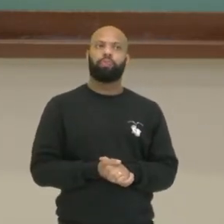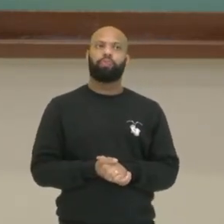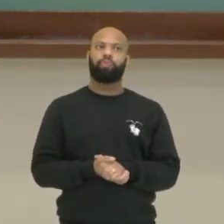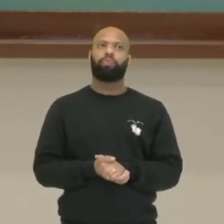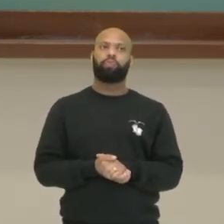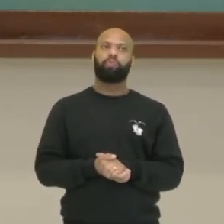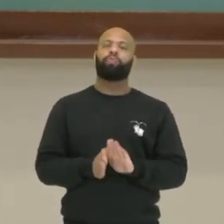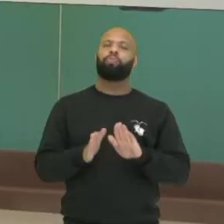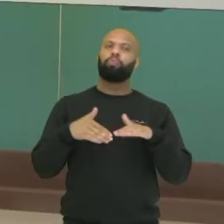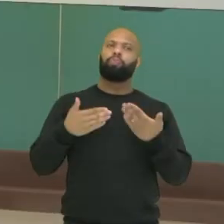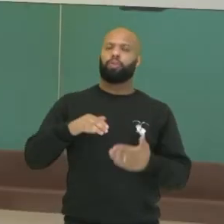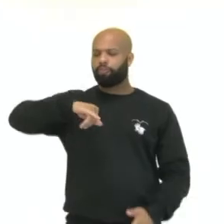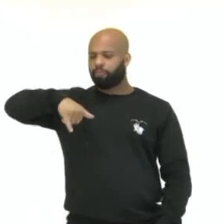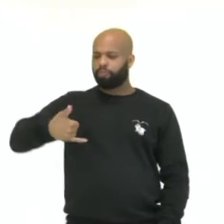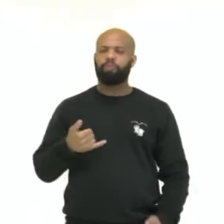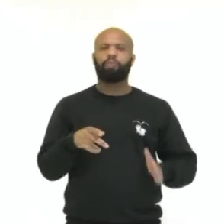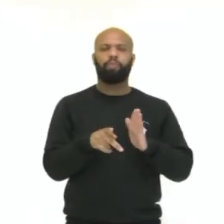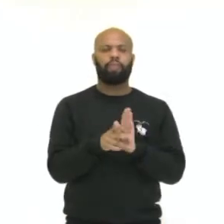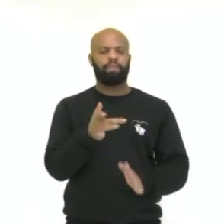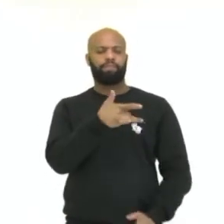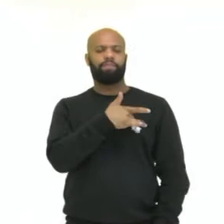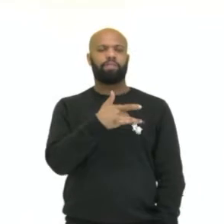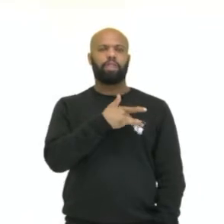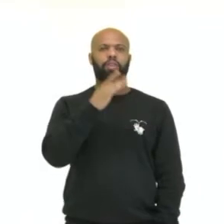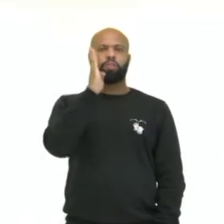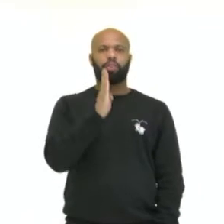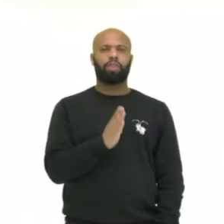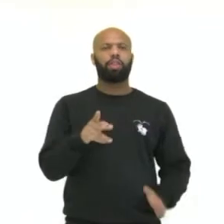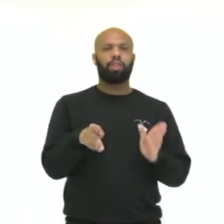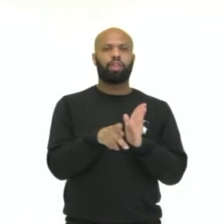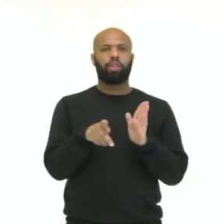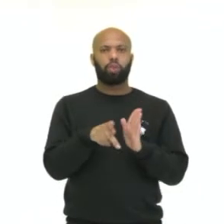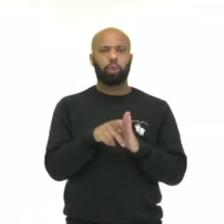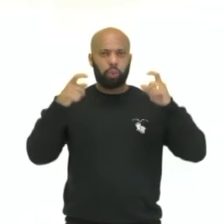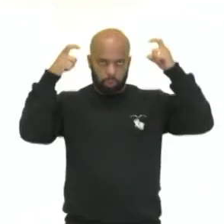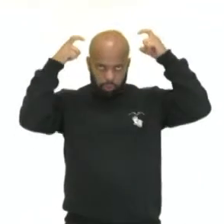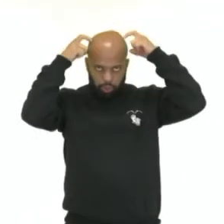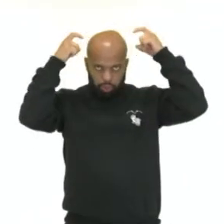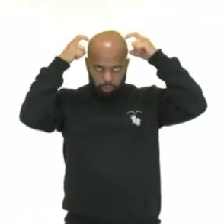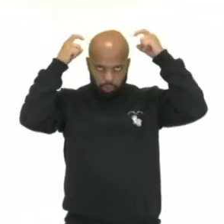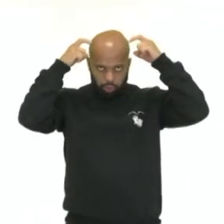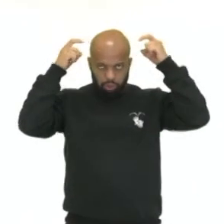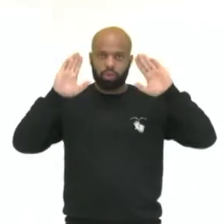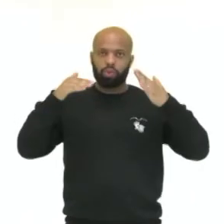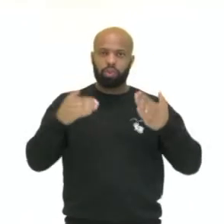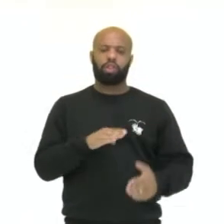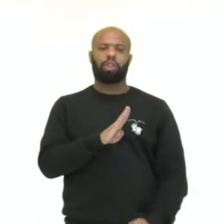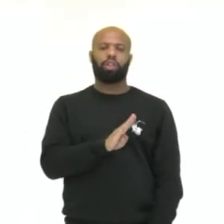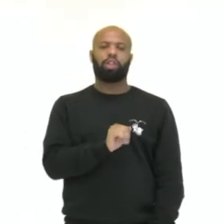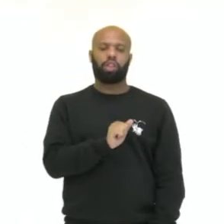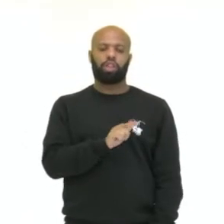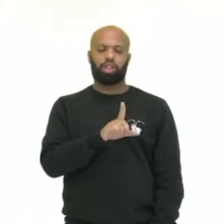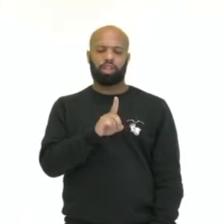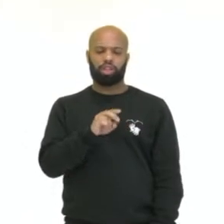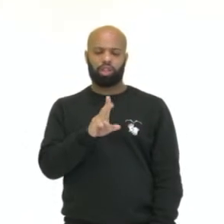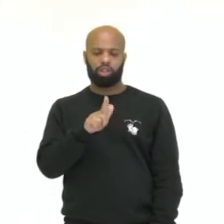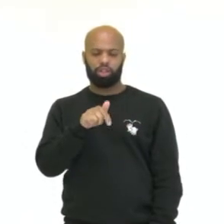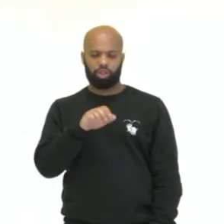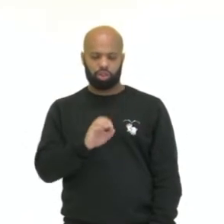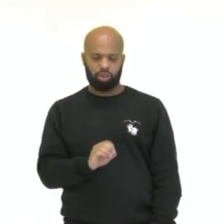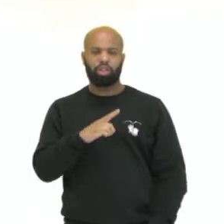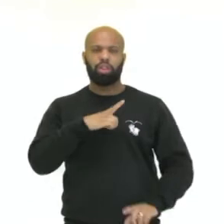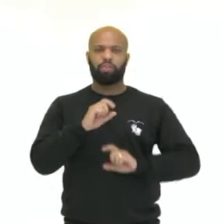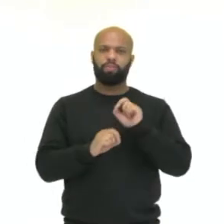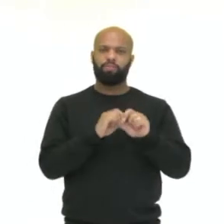Aproveitando-se da paixão dos brasileiros por ursos de pelúcia, a Bauducco lança sua promoção de maior investimento, que